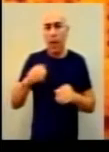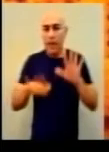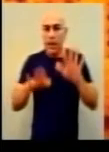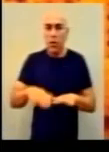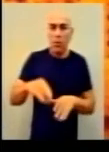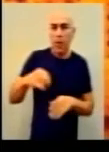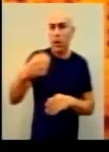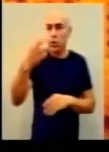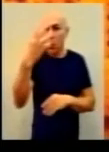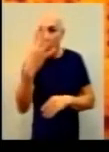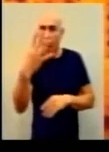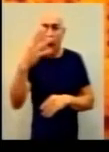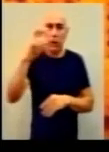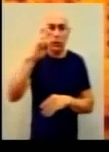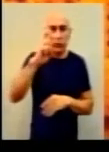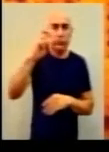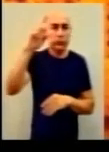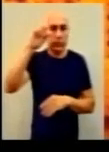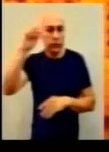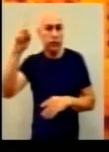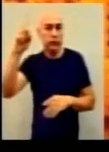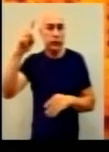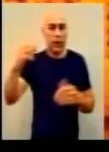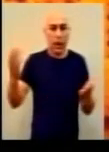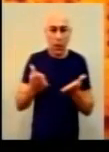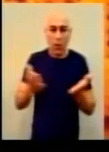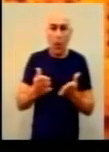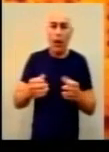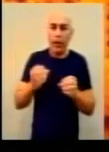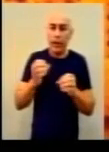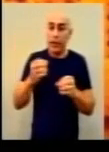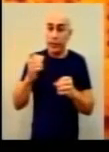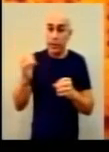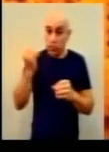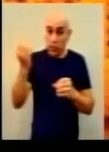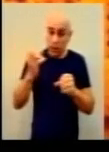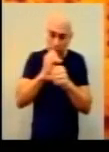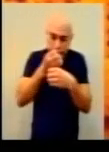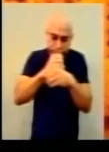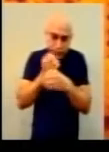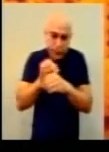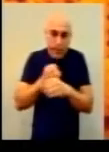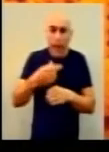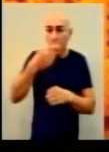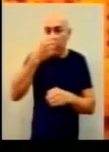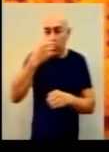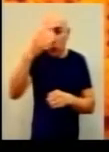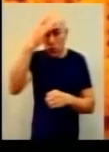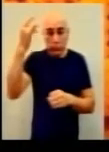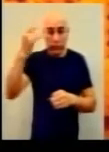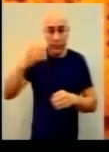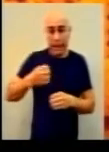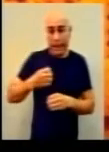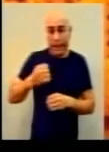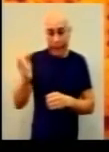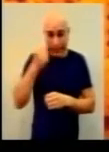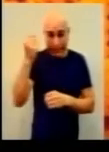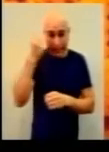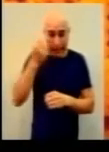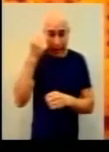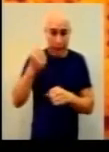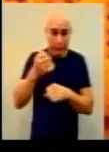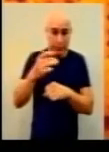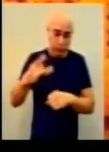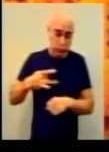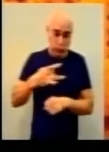a prioridade nesse momento é sim fazer os exames dos casos graves e dos profissionais de saúde. Por quê? A